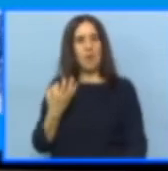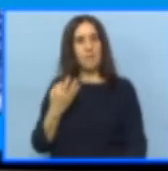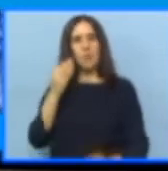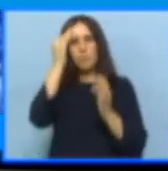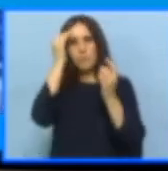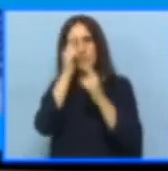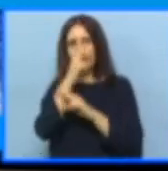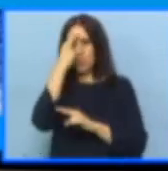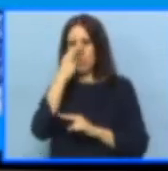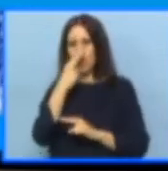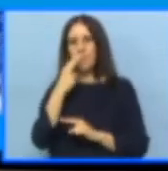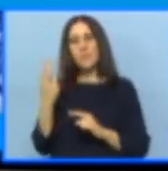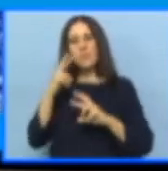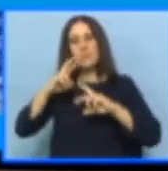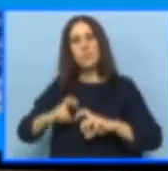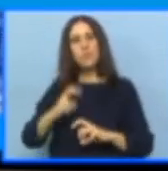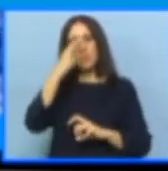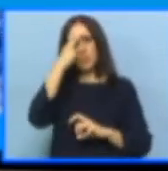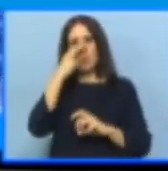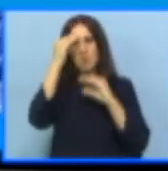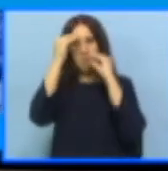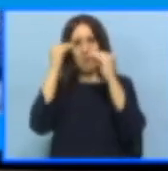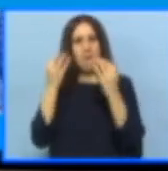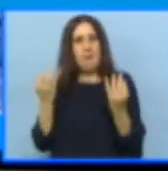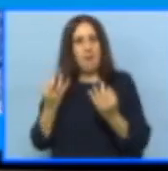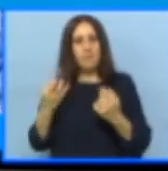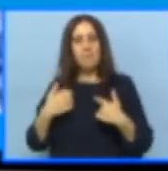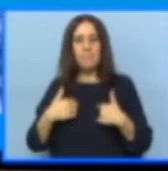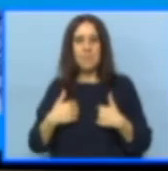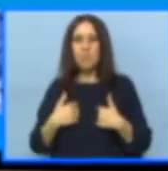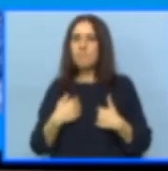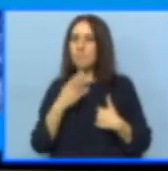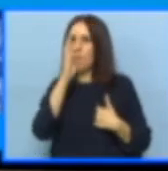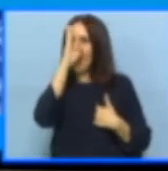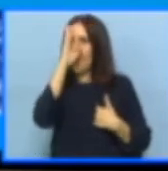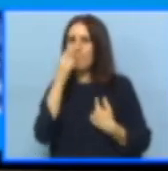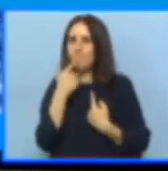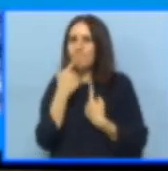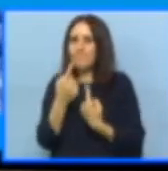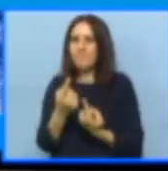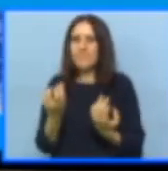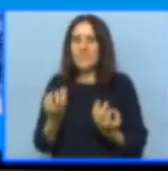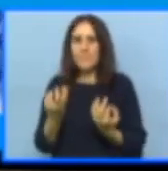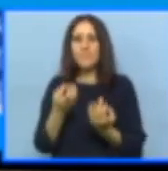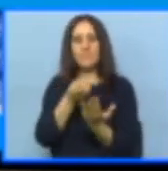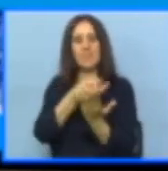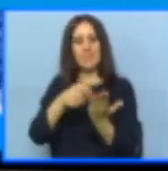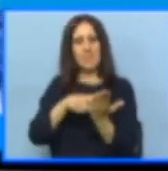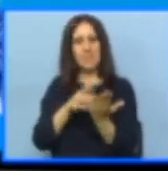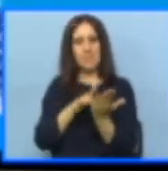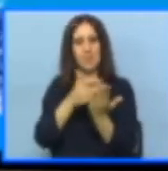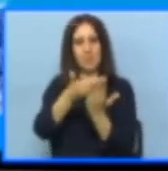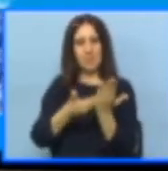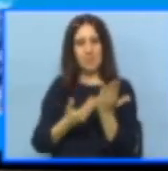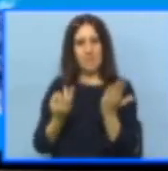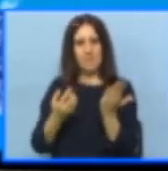História, aquilo que é, se nós quisermos, a declaração de interesses que eu faço desde logo nas primeiras linhas e nas primeiras páginas em que